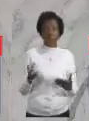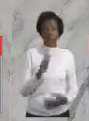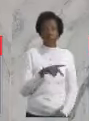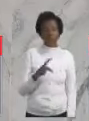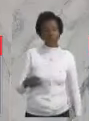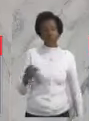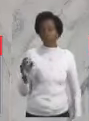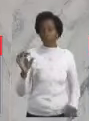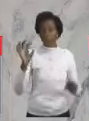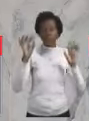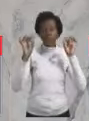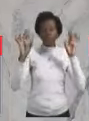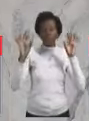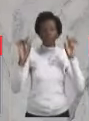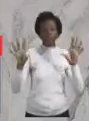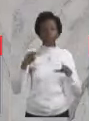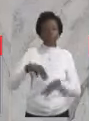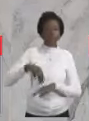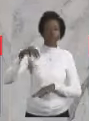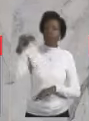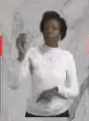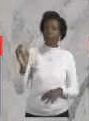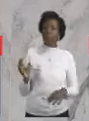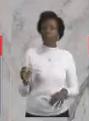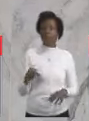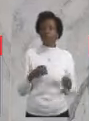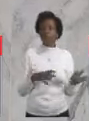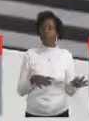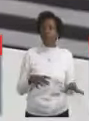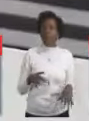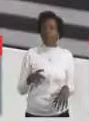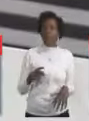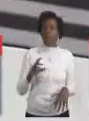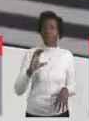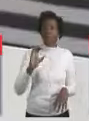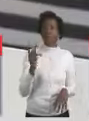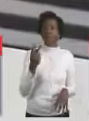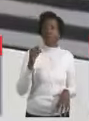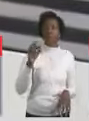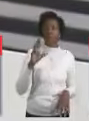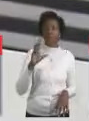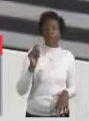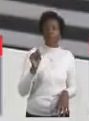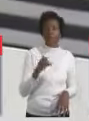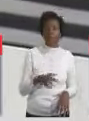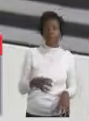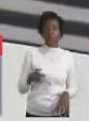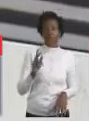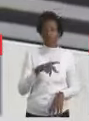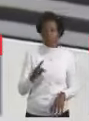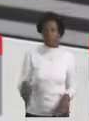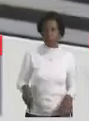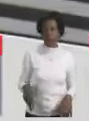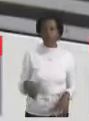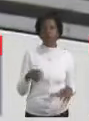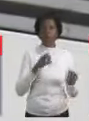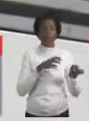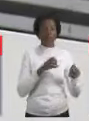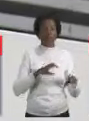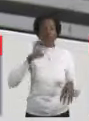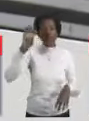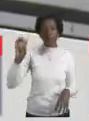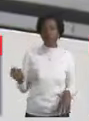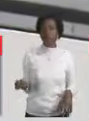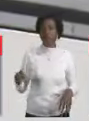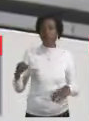Professor um grande mestre um grande educador o professor Charles Roger Ramos que está aquele da rede estadual de ensino está